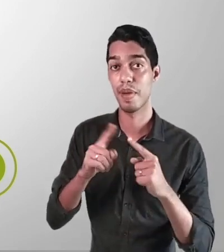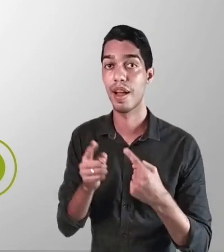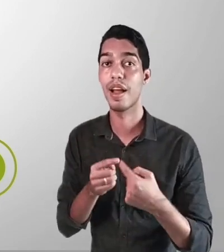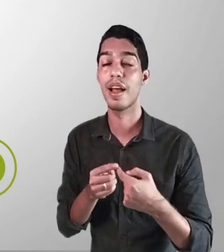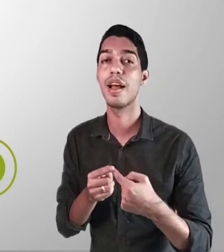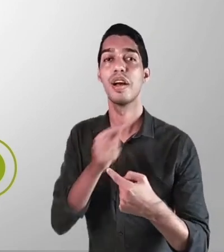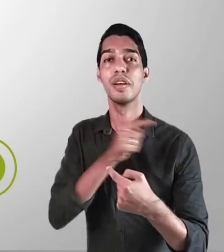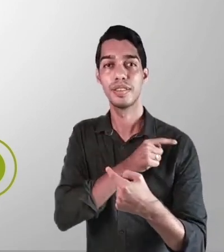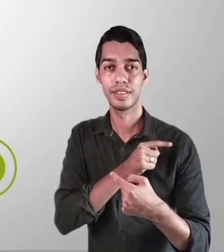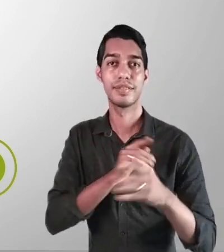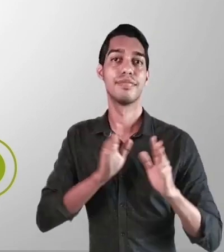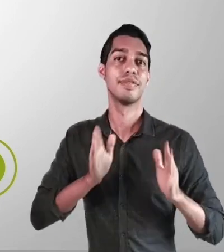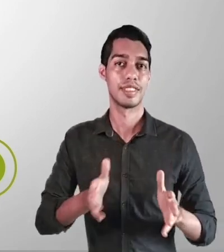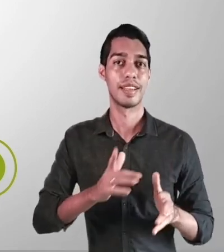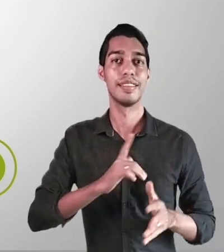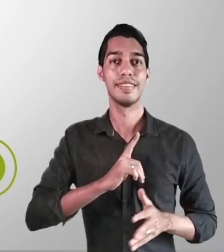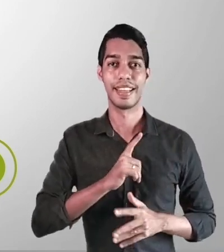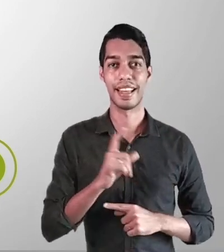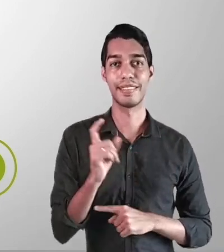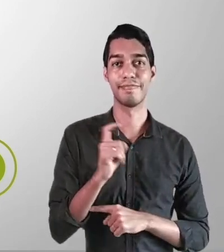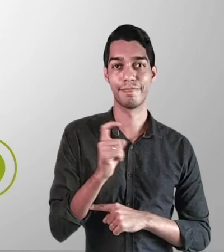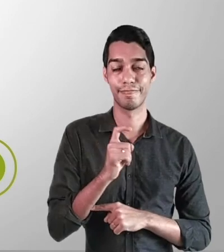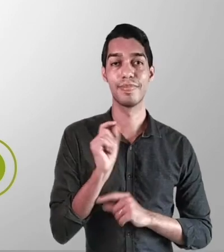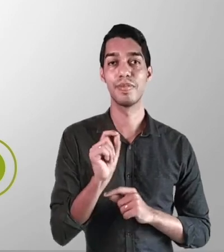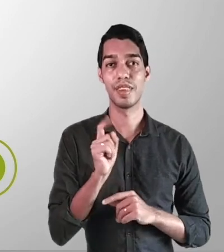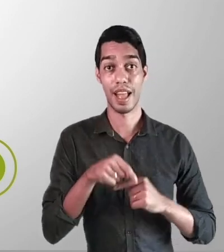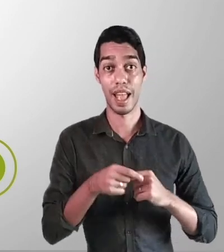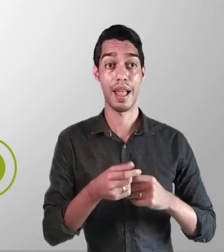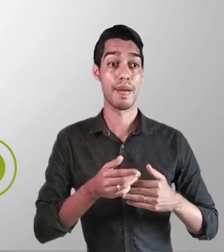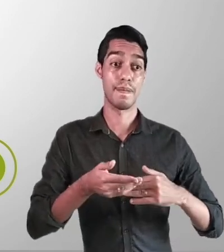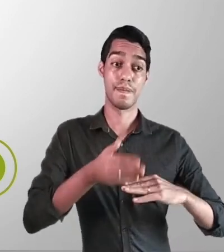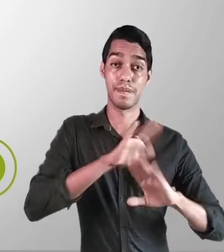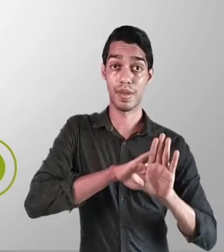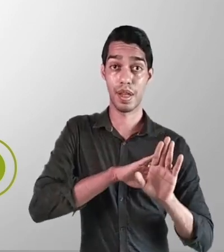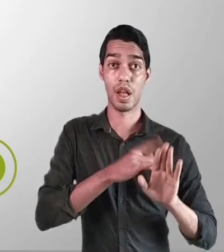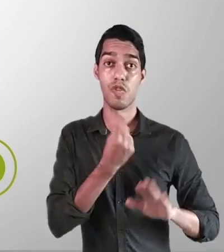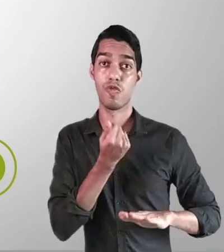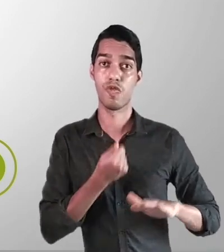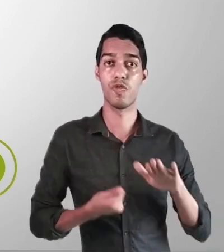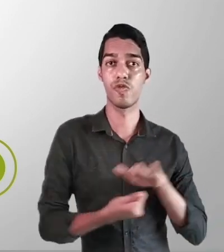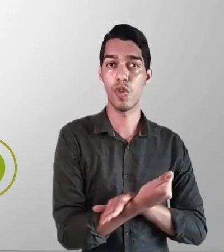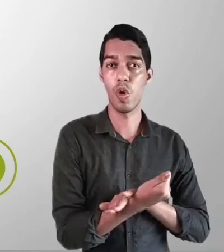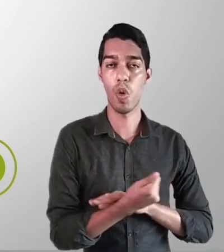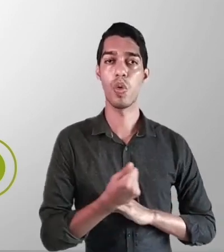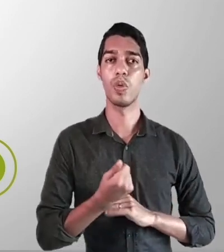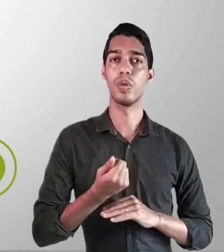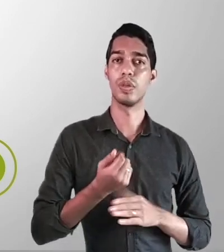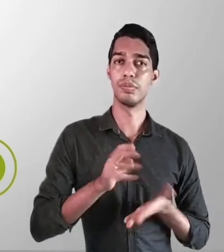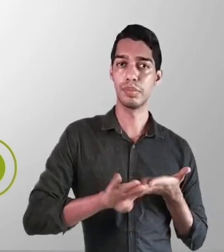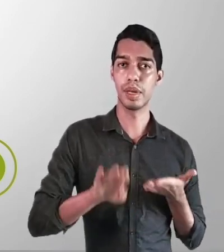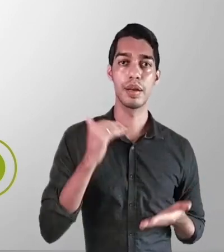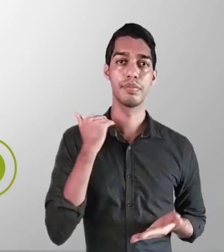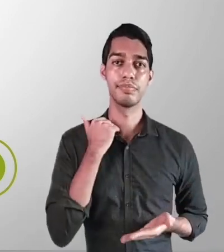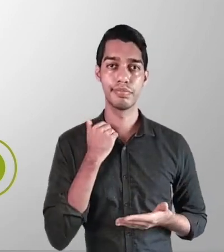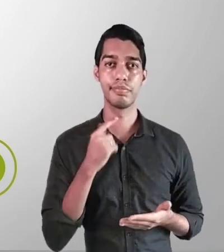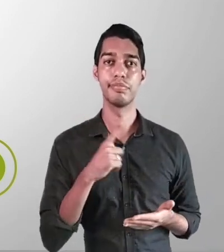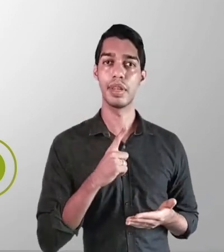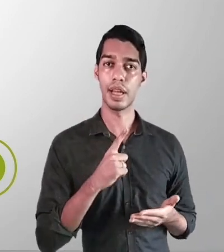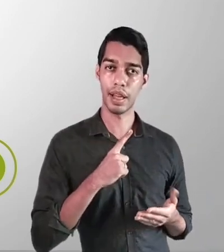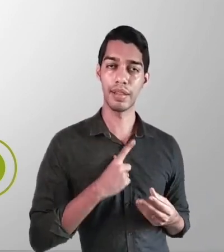digitalização impulsionado por fortes investimentos feitos aí pelos bancos, e acabou tendo